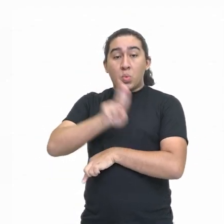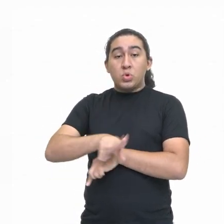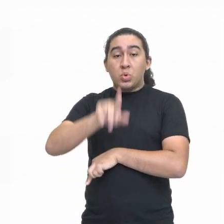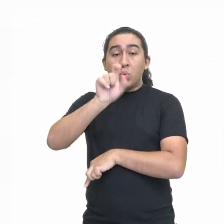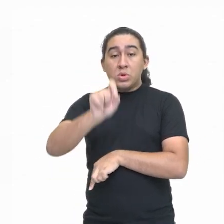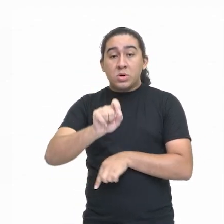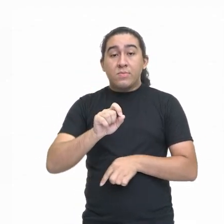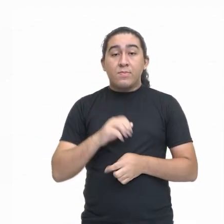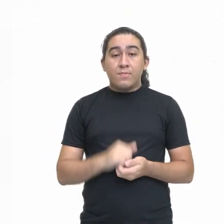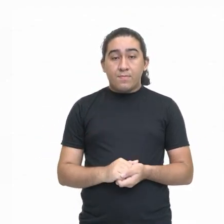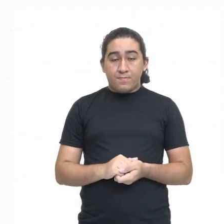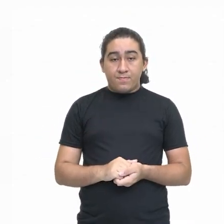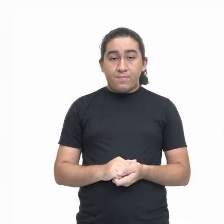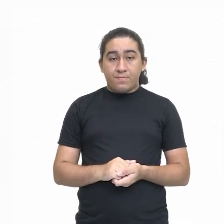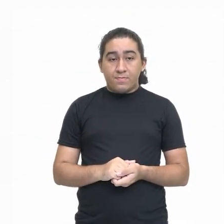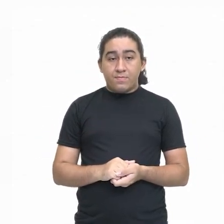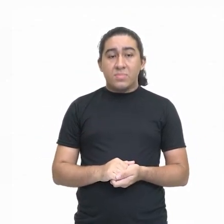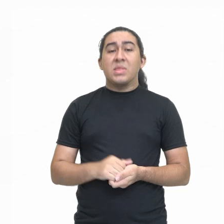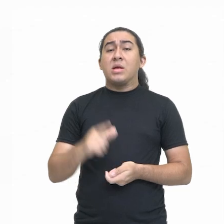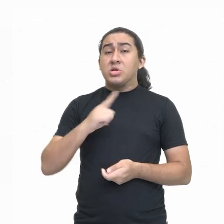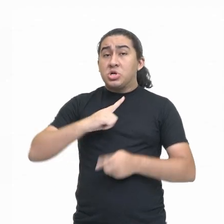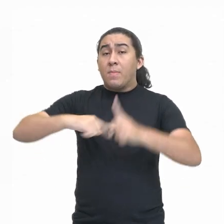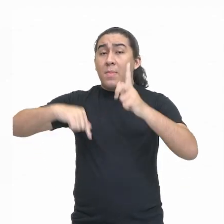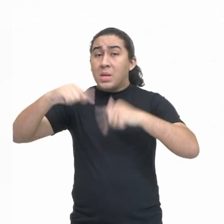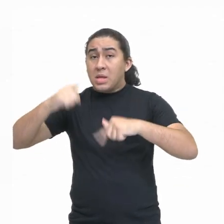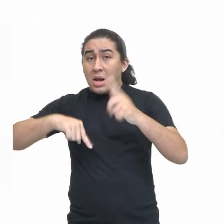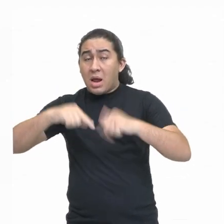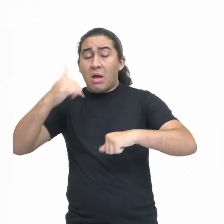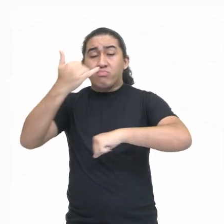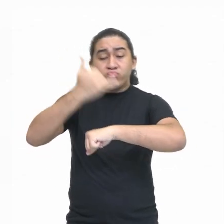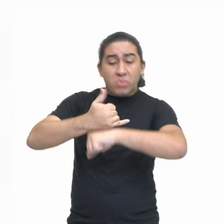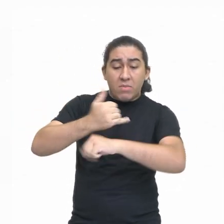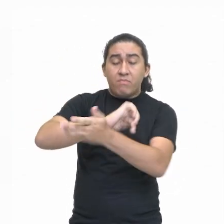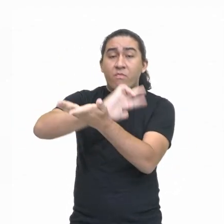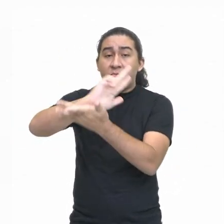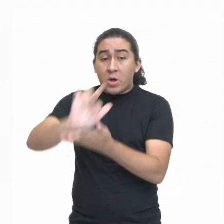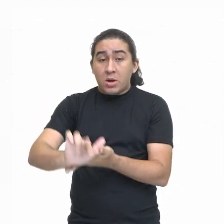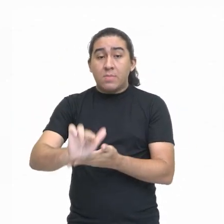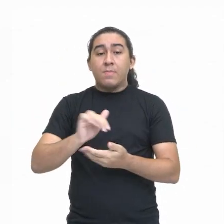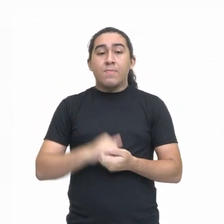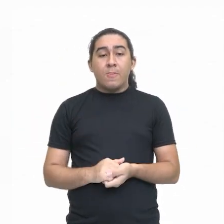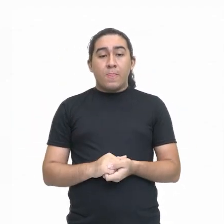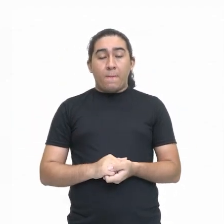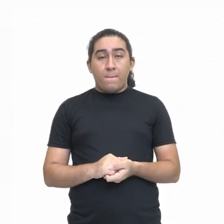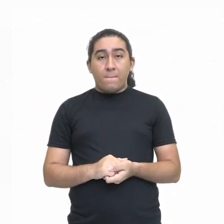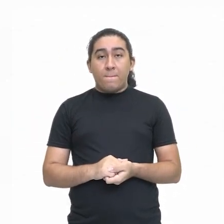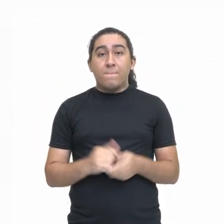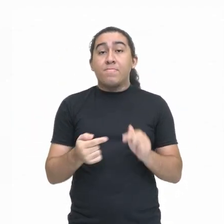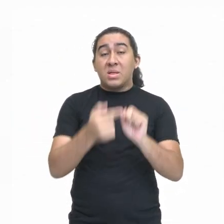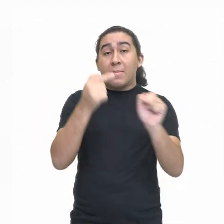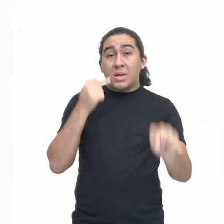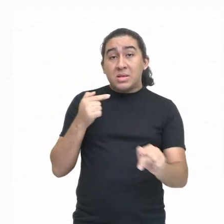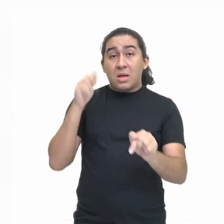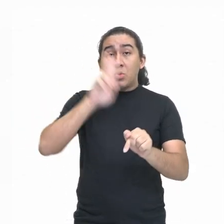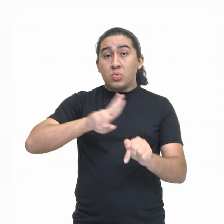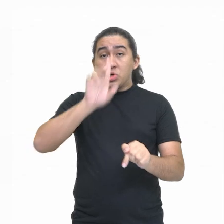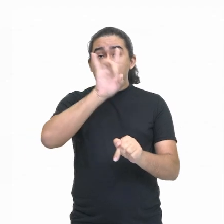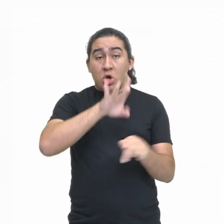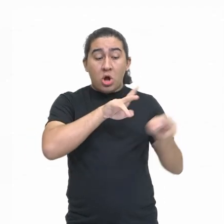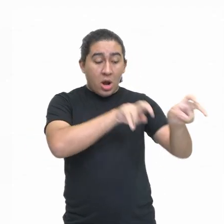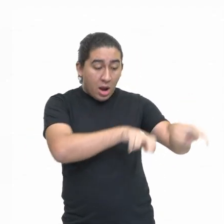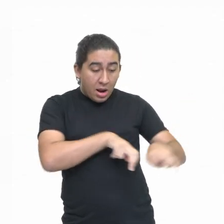né, de engenhosidades. Você tem aí a economia da China antiga, ela era principalmente agrária, né, o